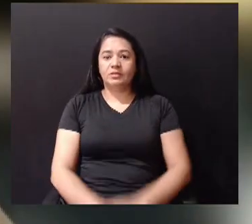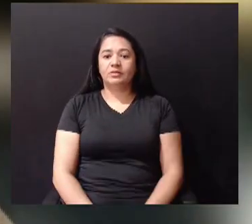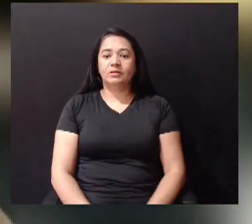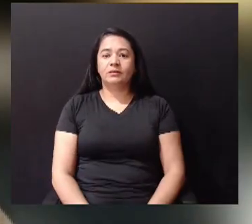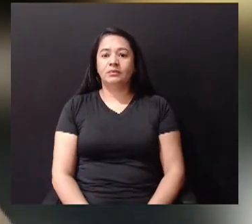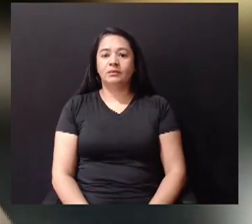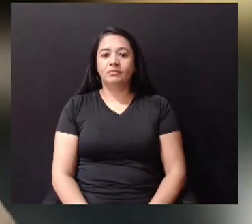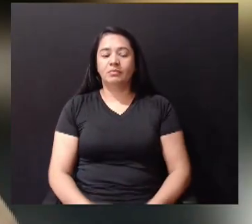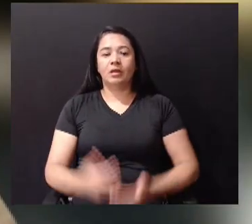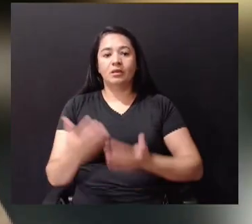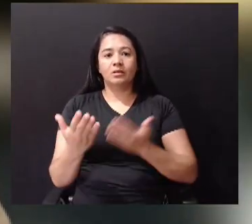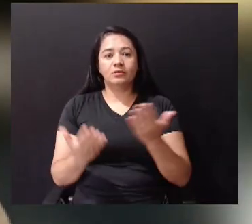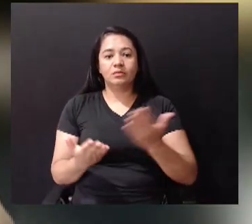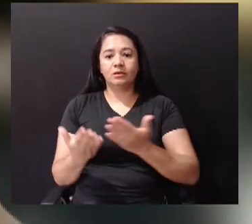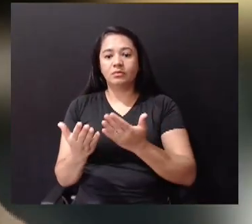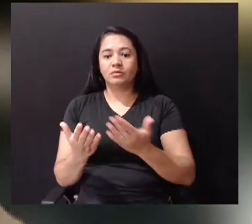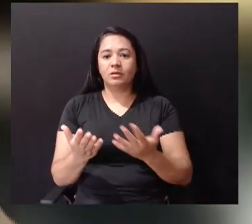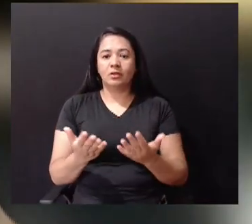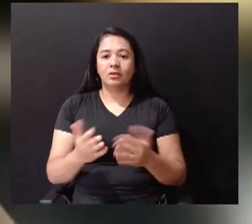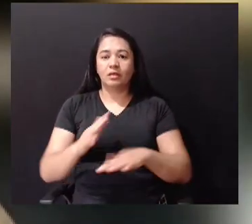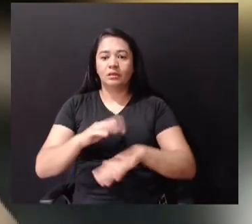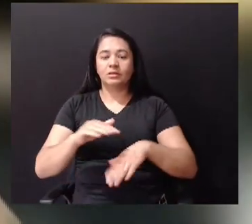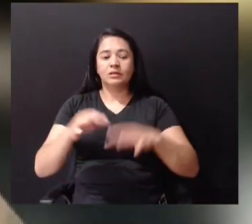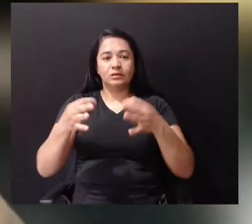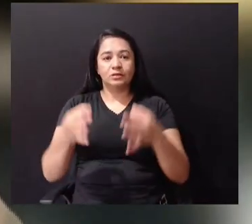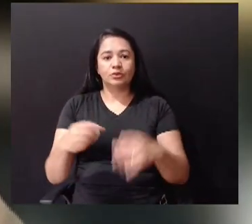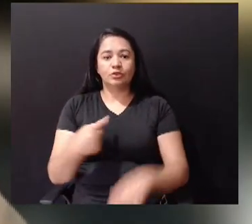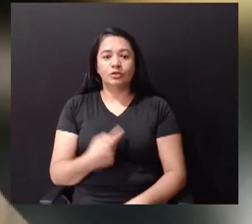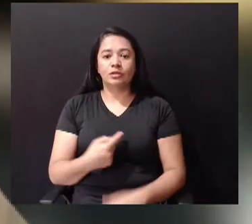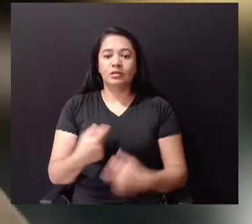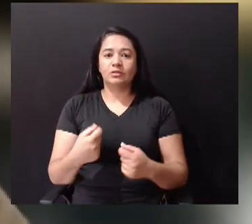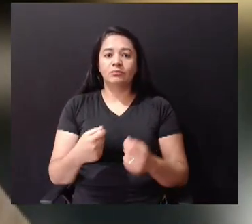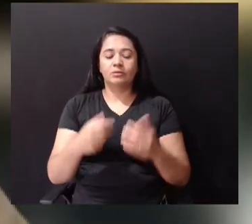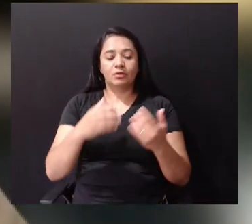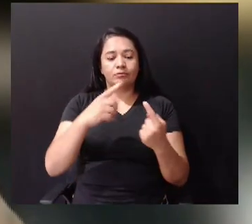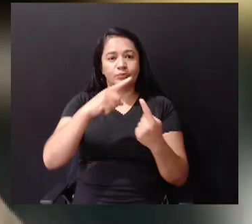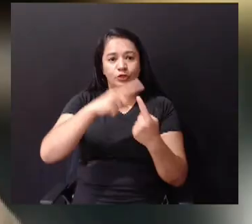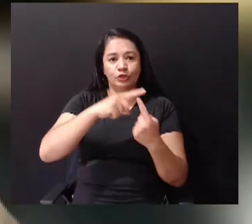crianças corretamente, a gente divide elas em vários tipos, né?